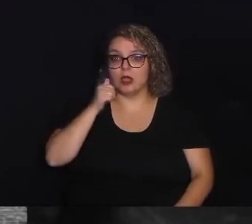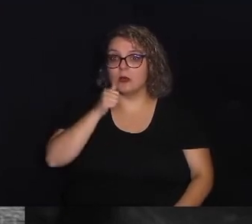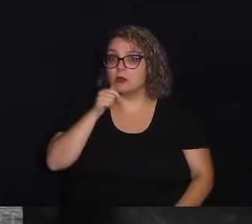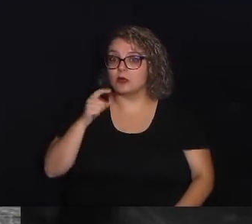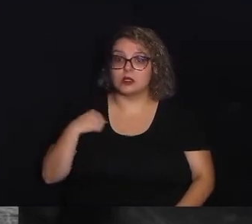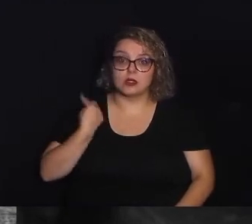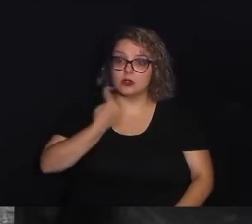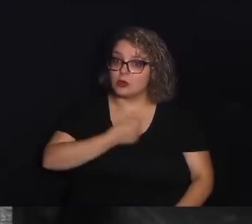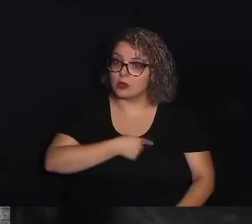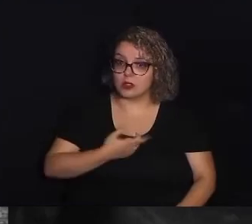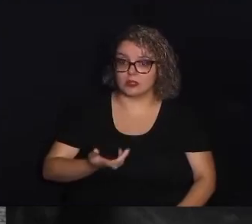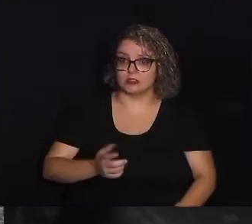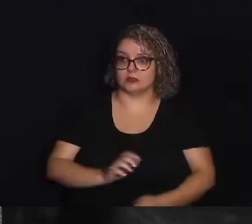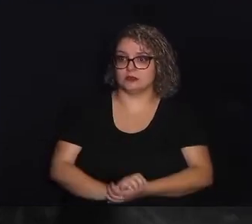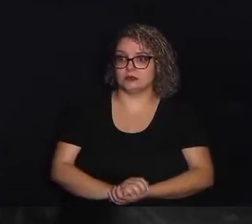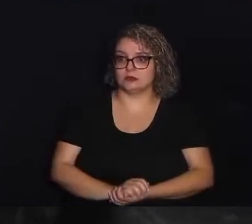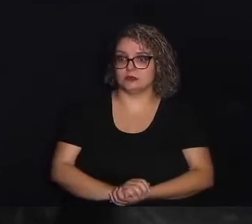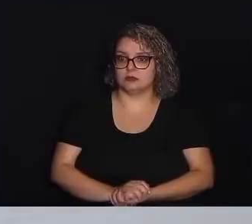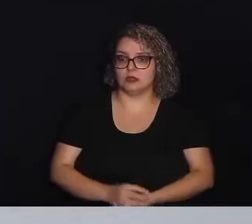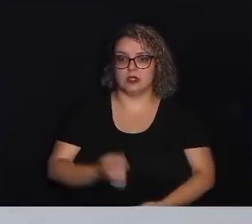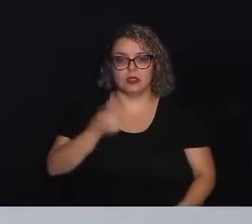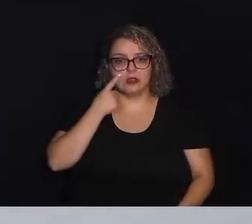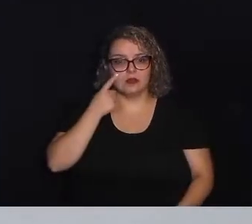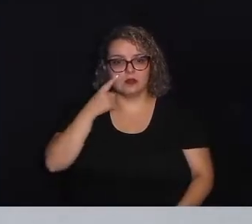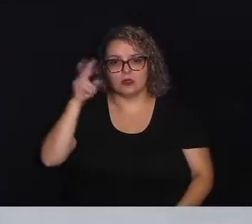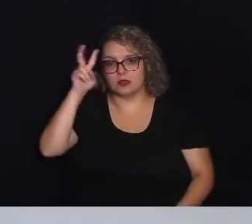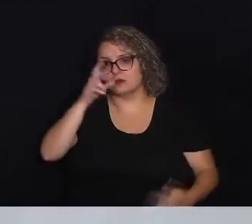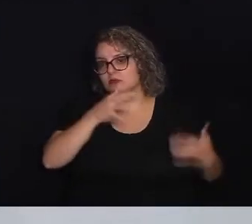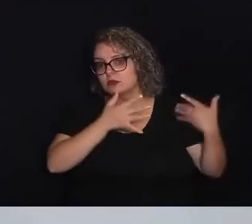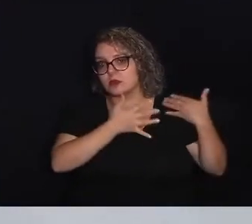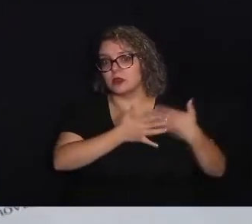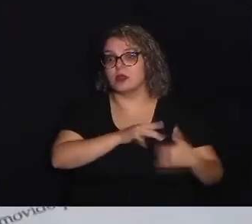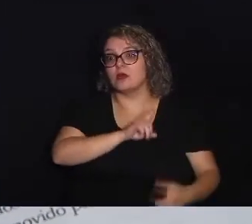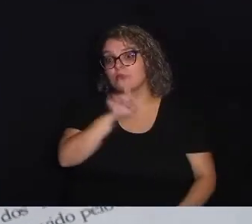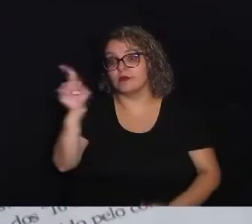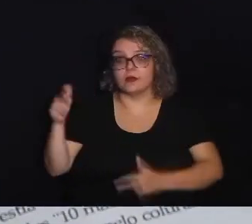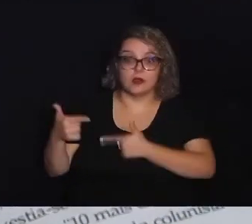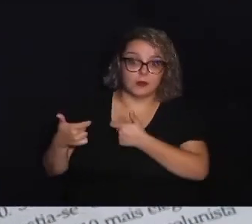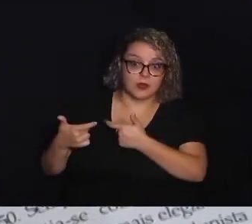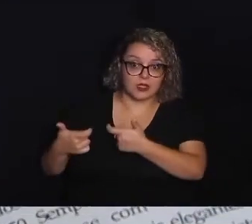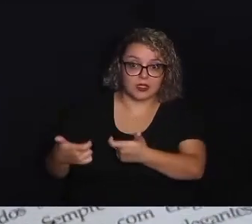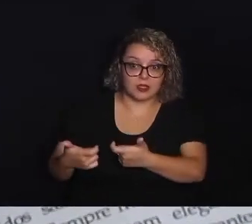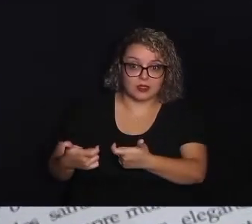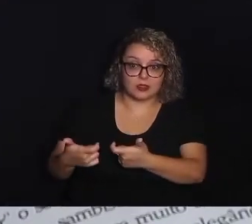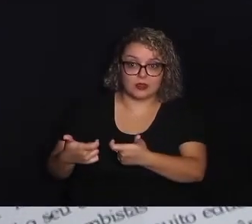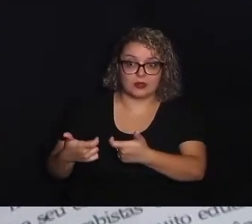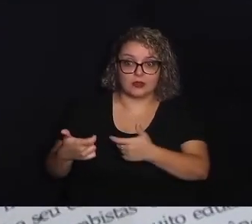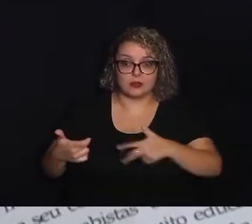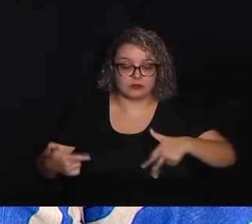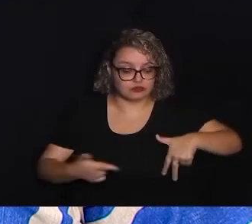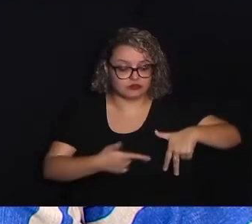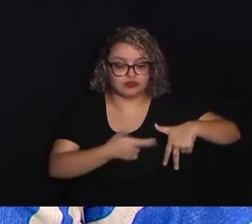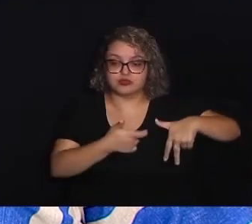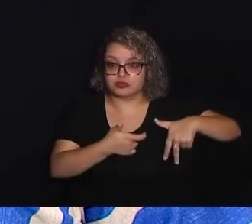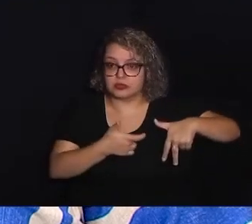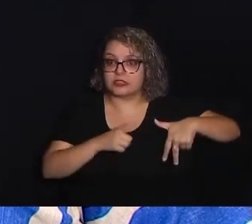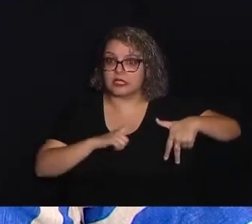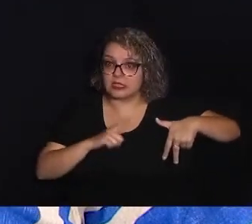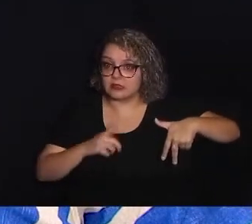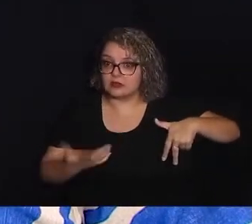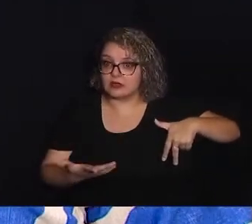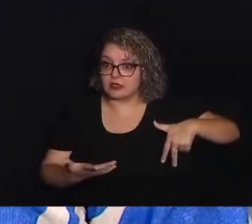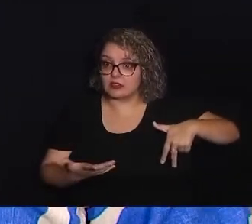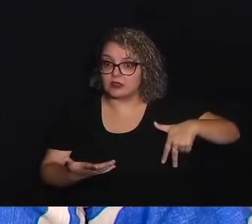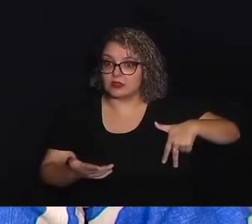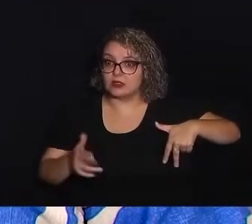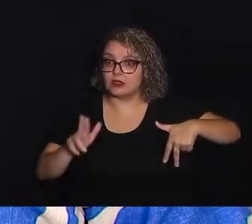Brasil uma mulher Nossa e olha a história de Dona neline foi pra guerra levou